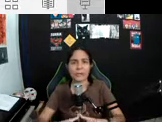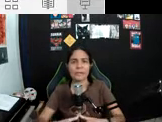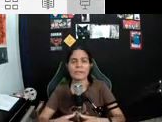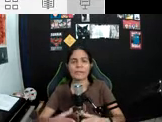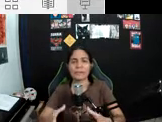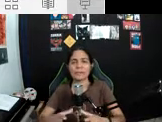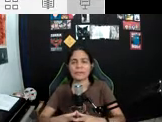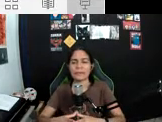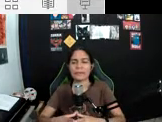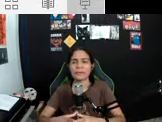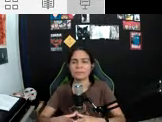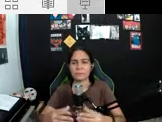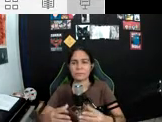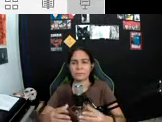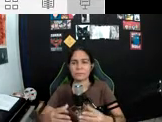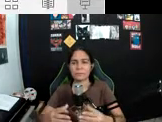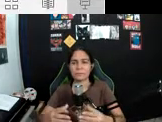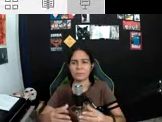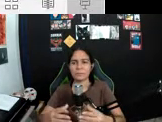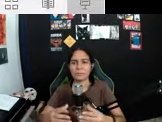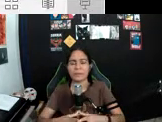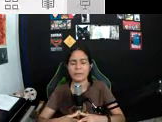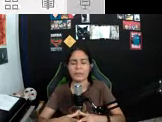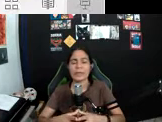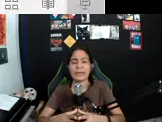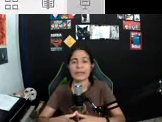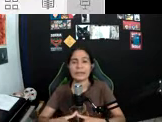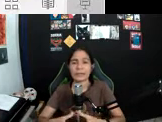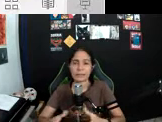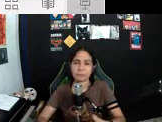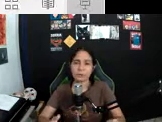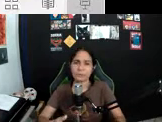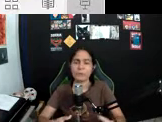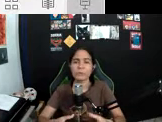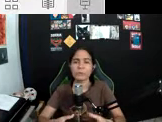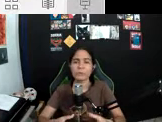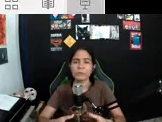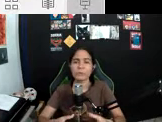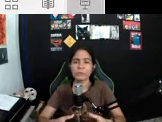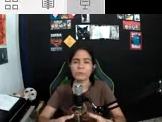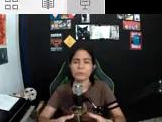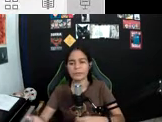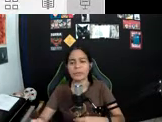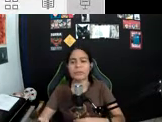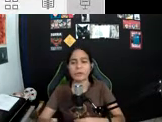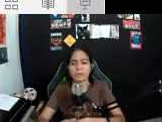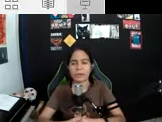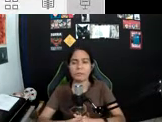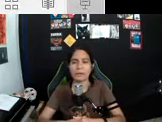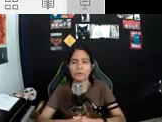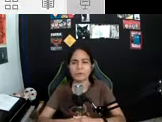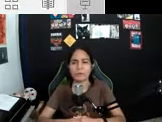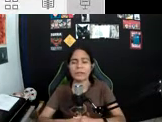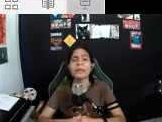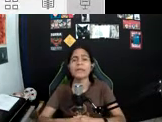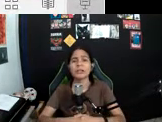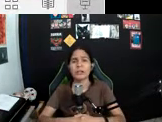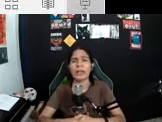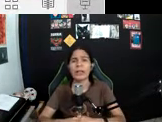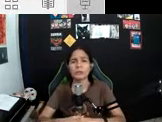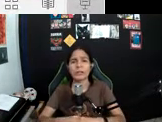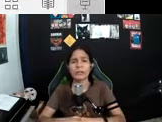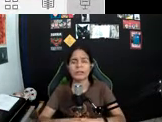com a mãe dele, né, também não tem Covid. Aí a repórter perguntou, mas você já perdeu alguém para Covid?